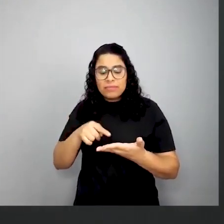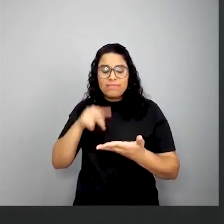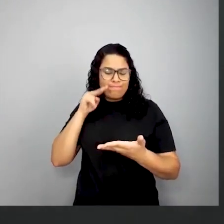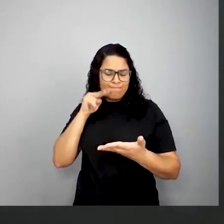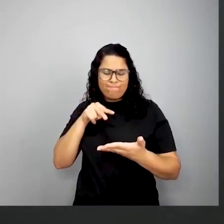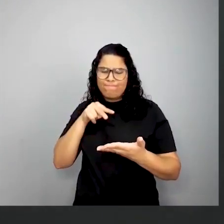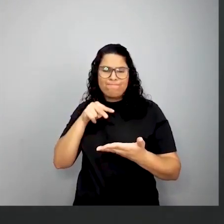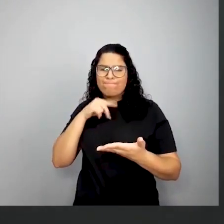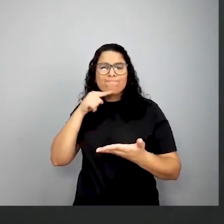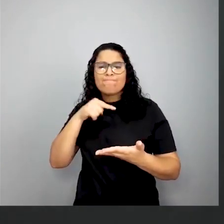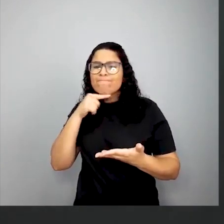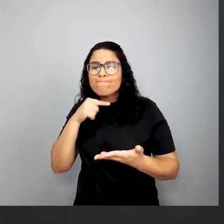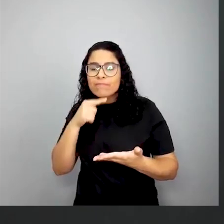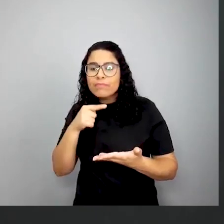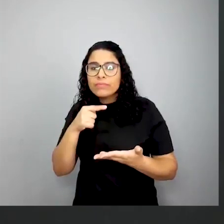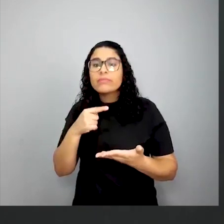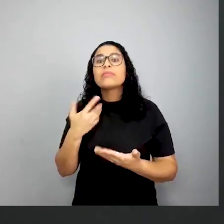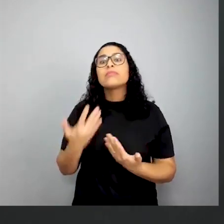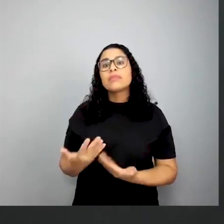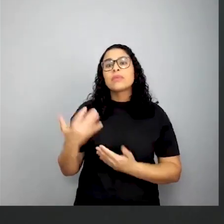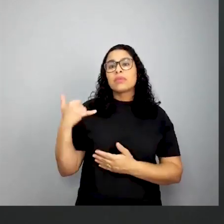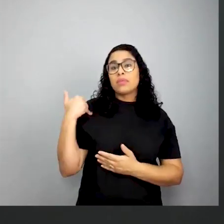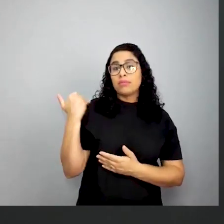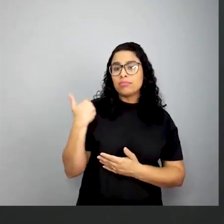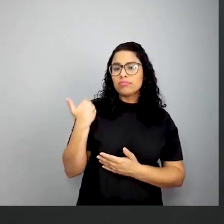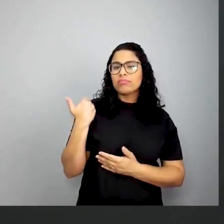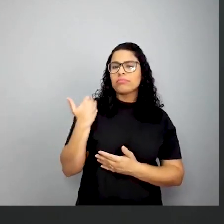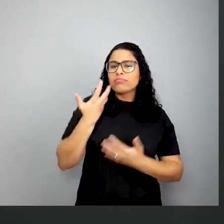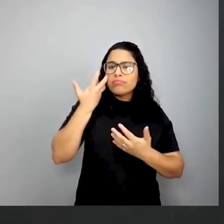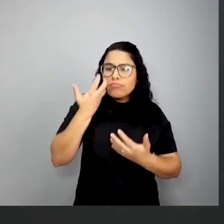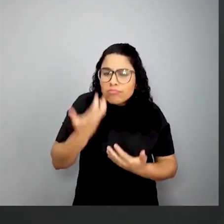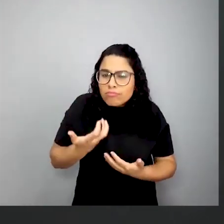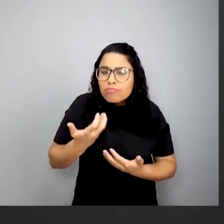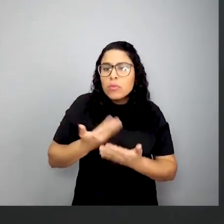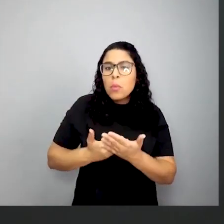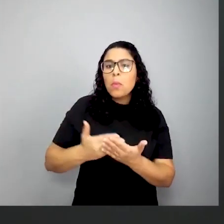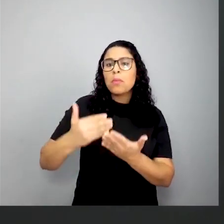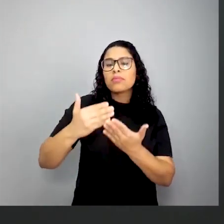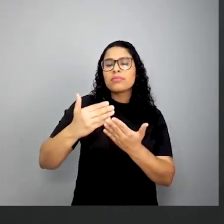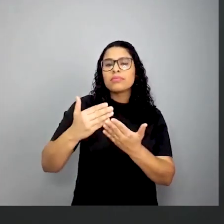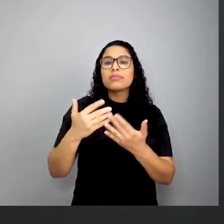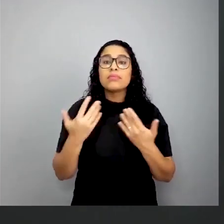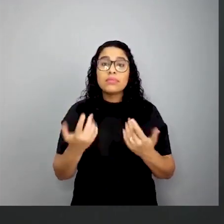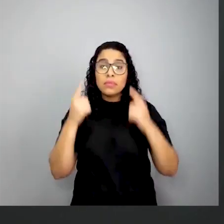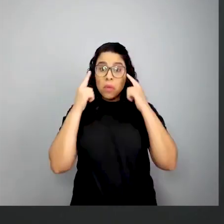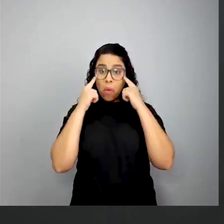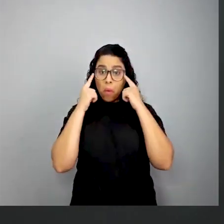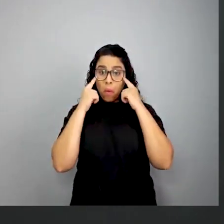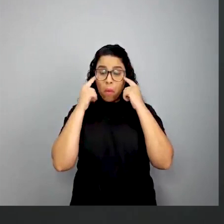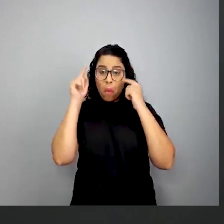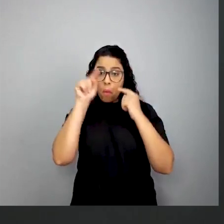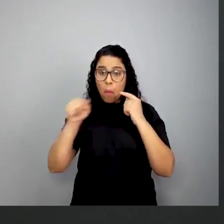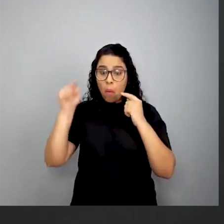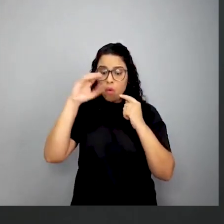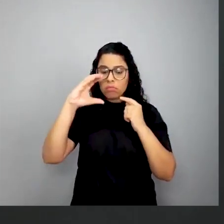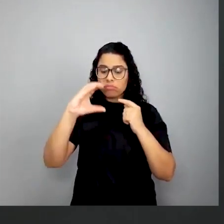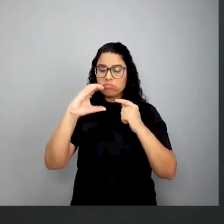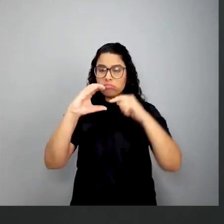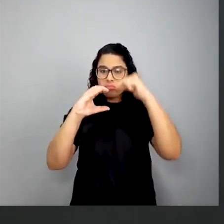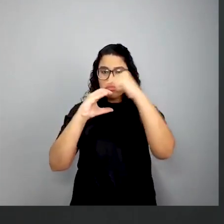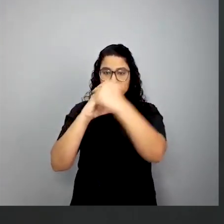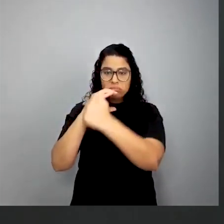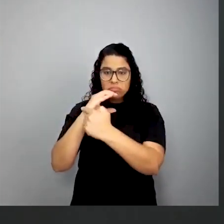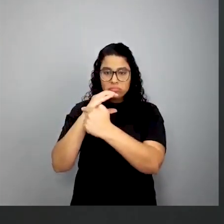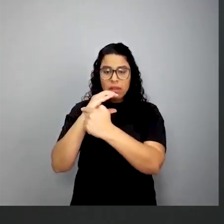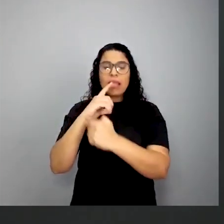o cansaço aí, nós temos nos nossos olhos, temos 2 músculos ciliares, que eles estão segurando o nosso cristalino, que é quem dá o foco à